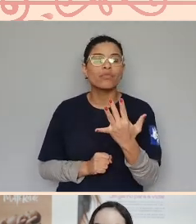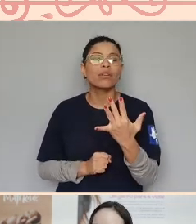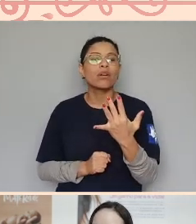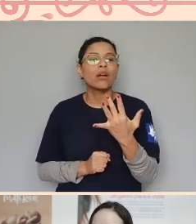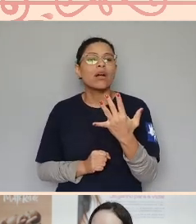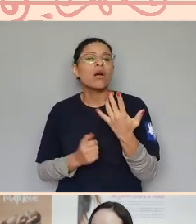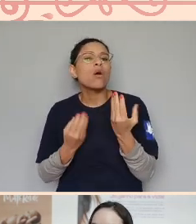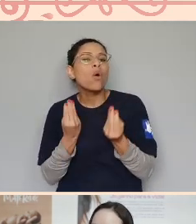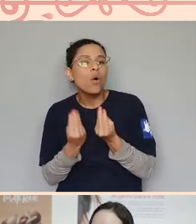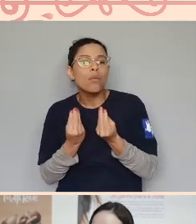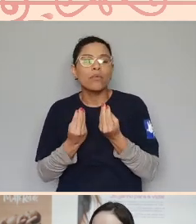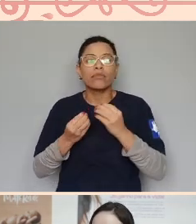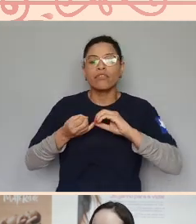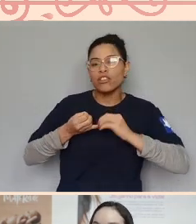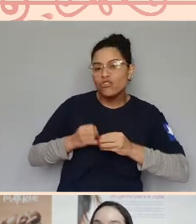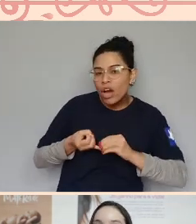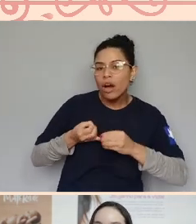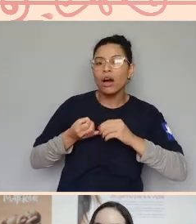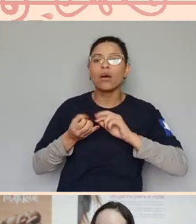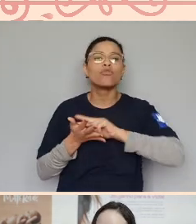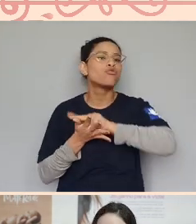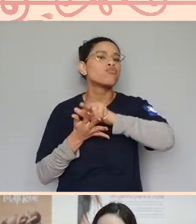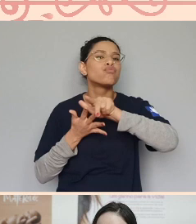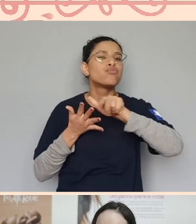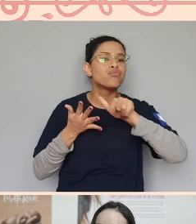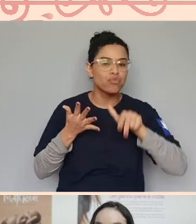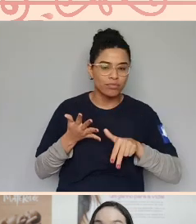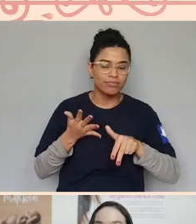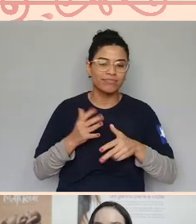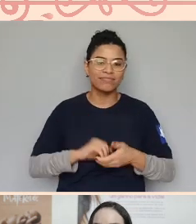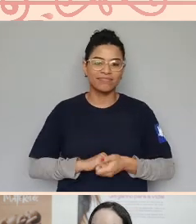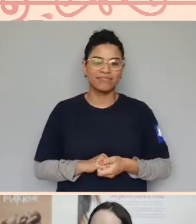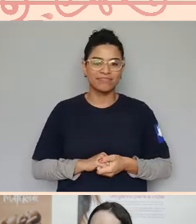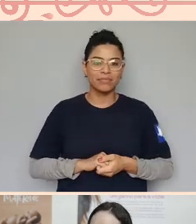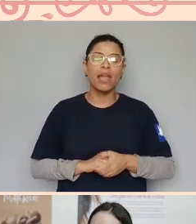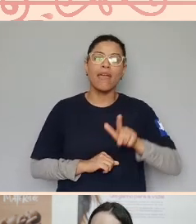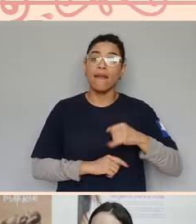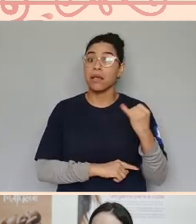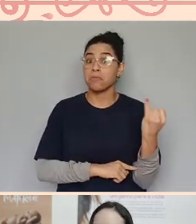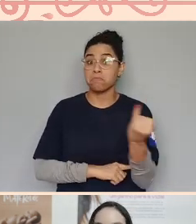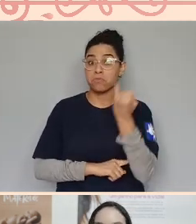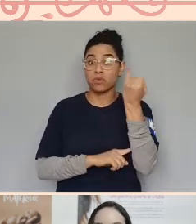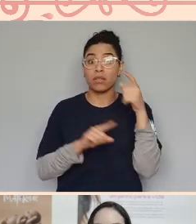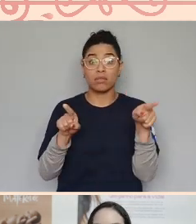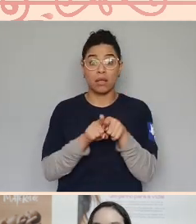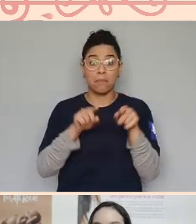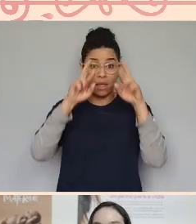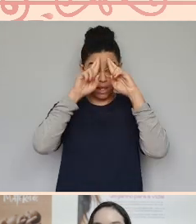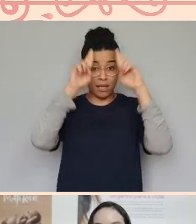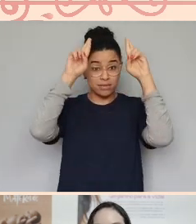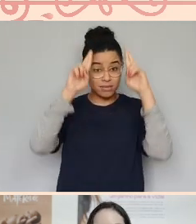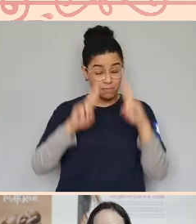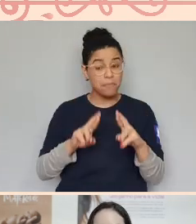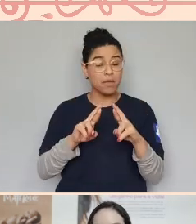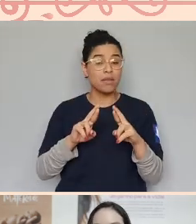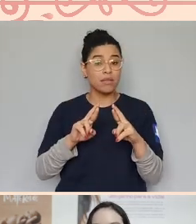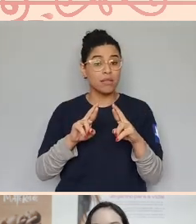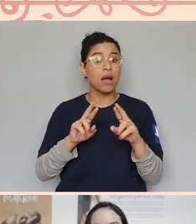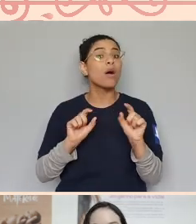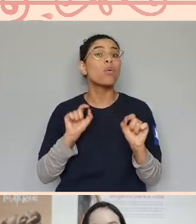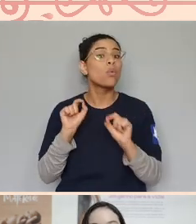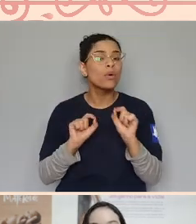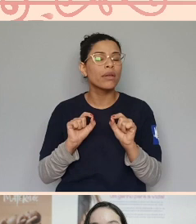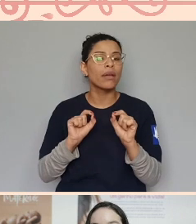são as leguminosas, os feijões, a ervilha. Sempre é importante também respeitar os hábitos alimentares,